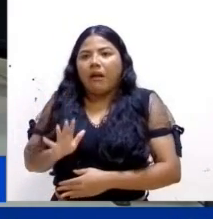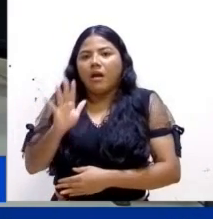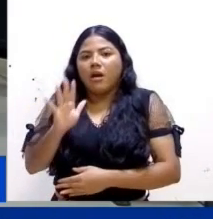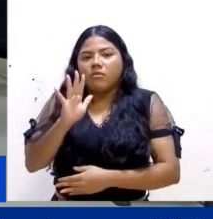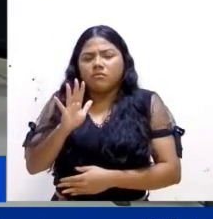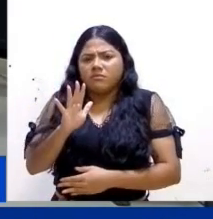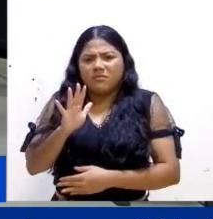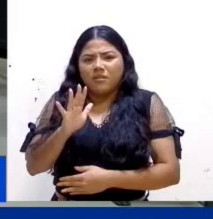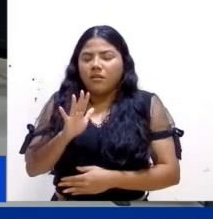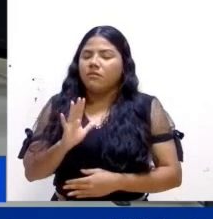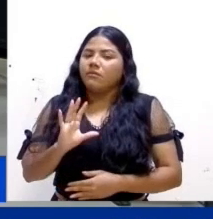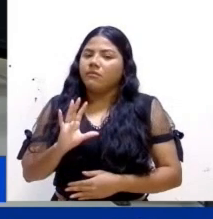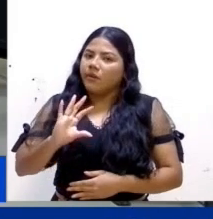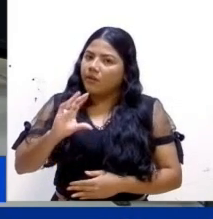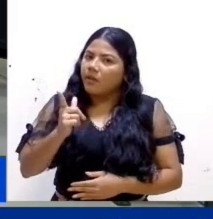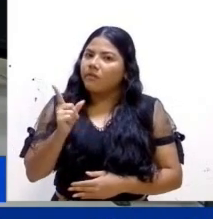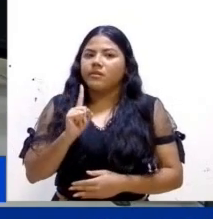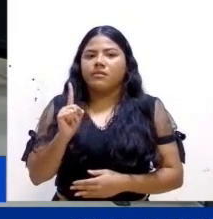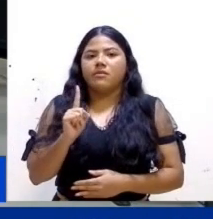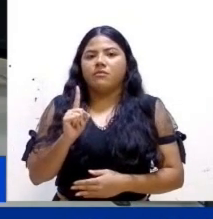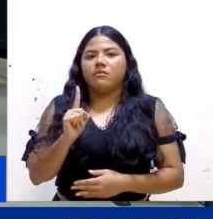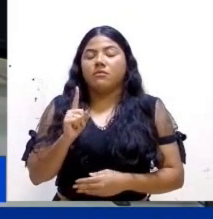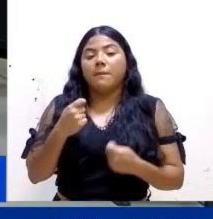possibilidades de cada família.